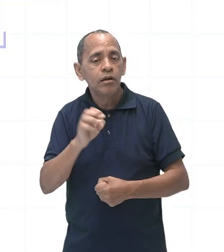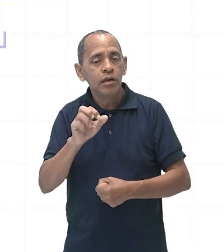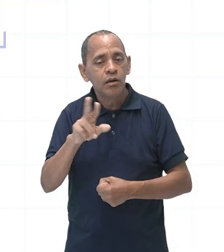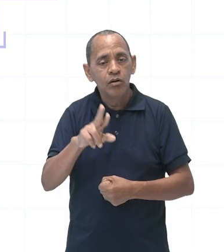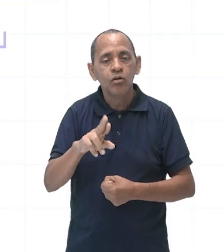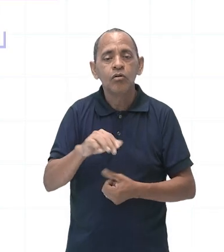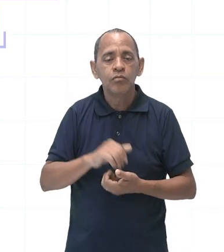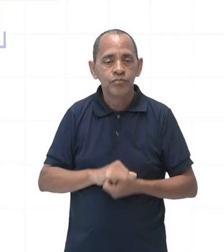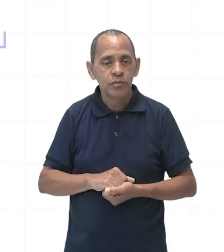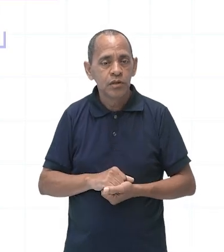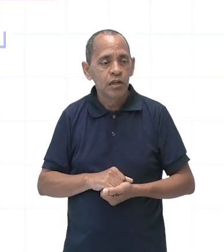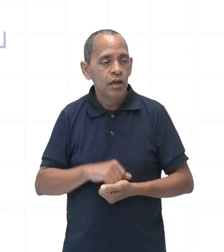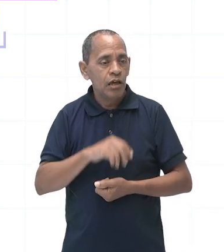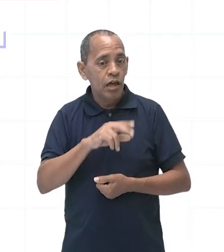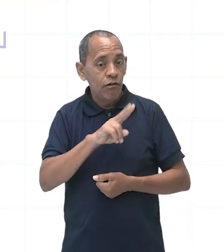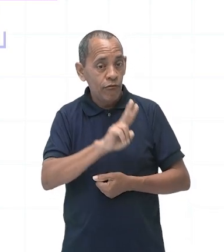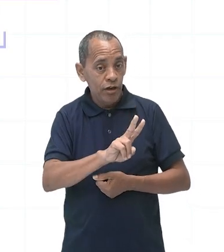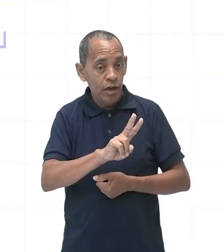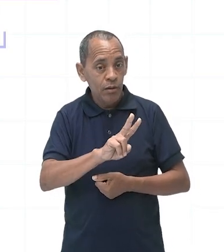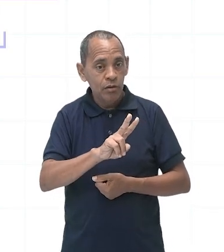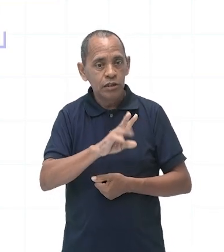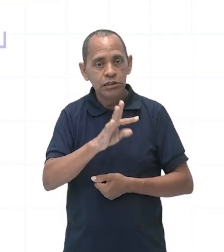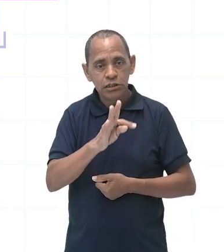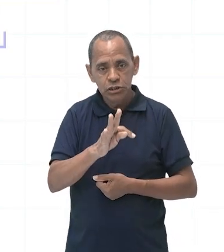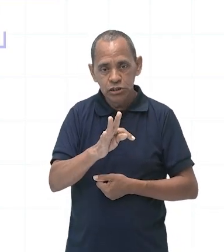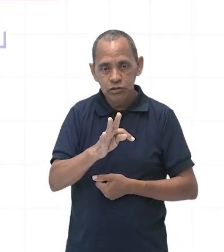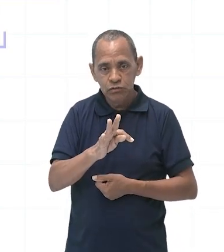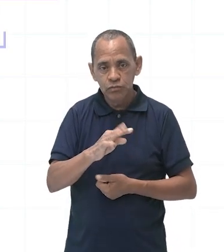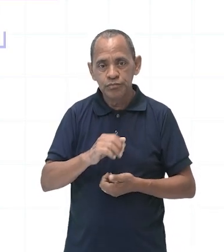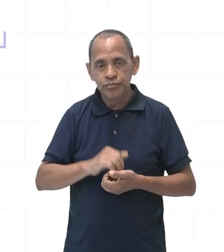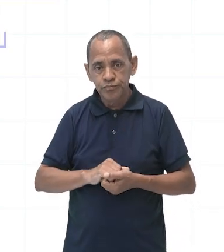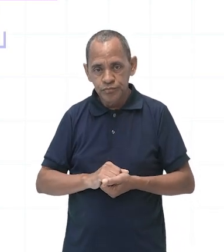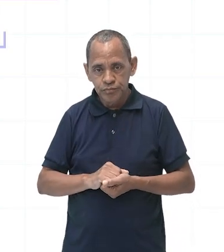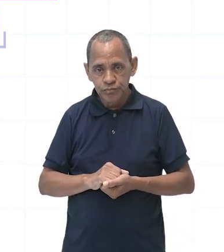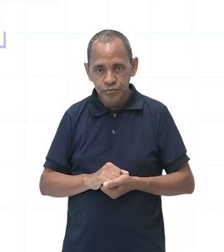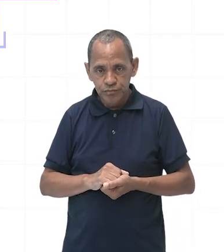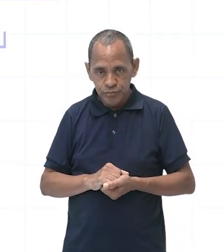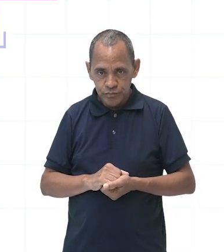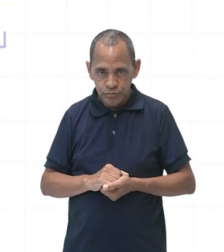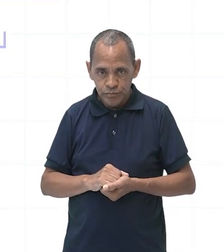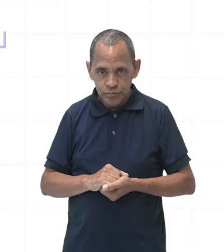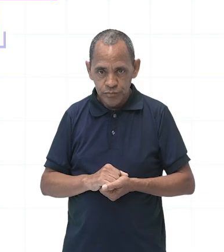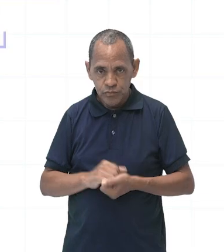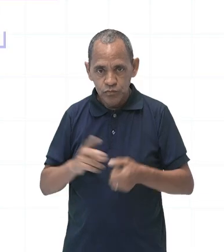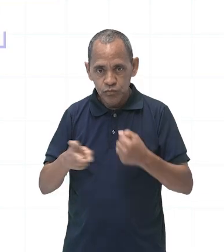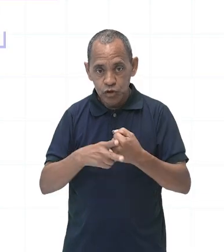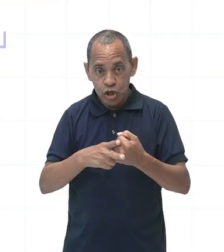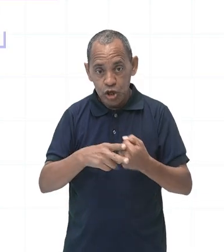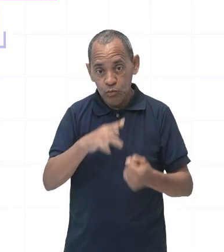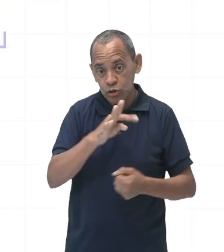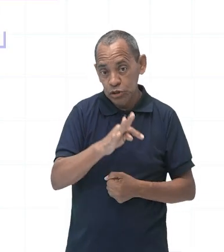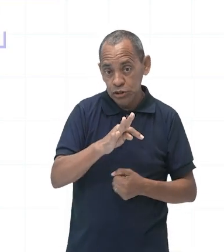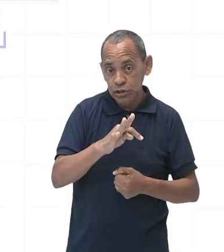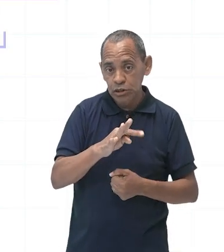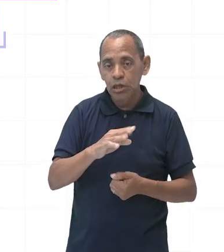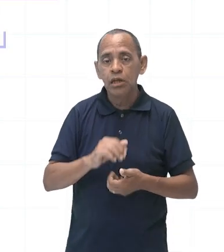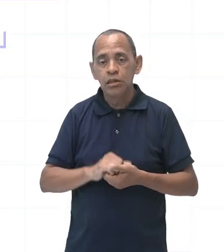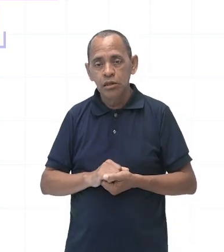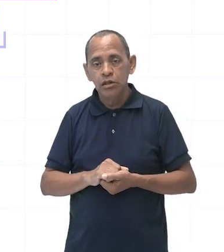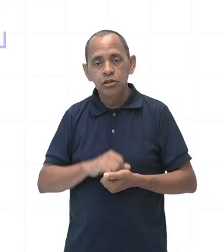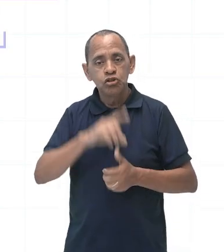ter. Então ele é um verbo transitivo. Aí eu vou e digo, terá direito, né? Então já